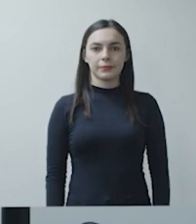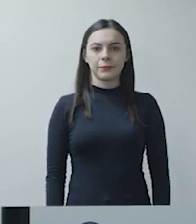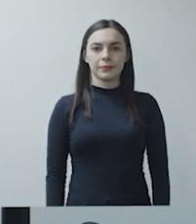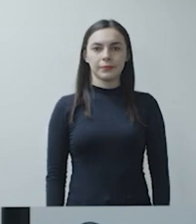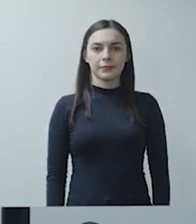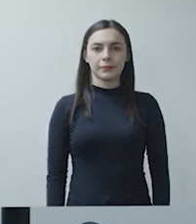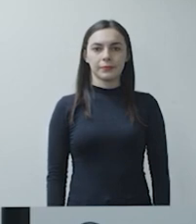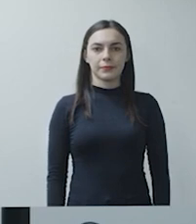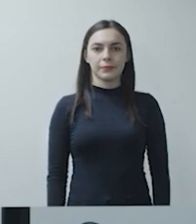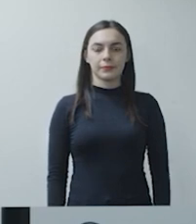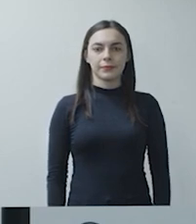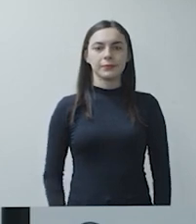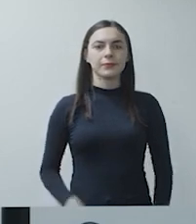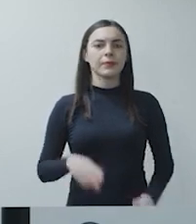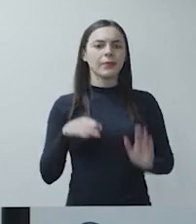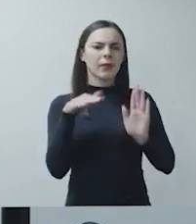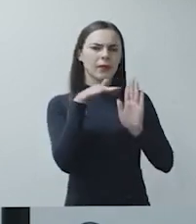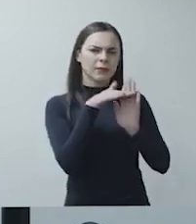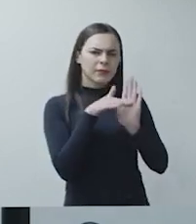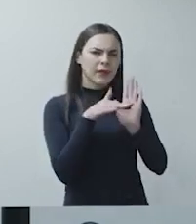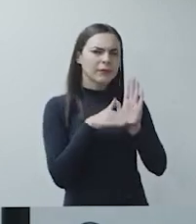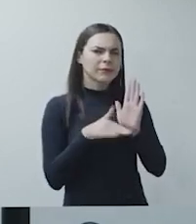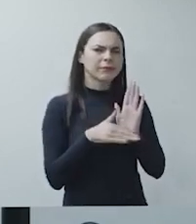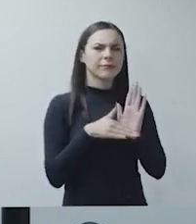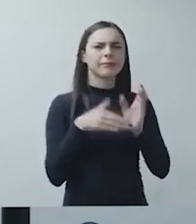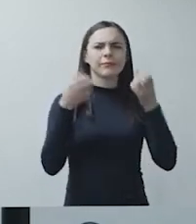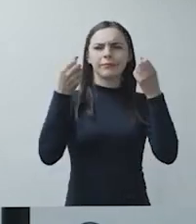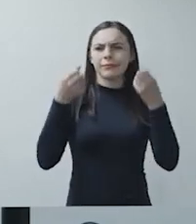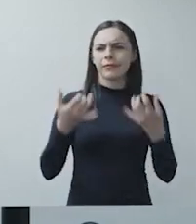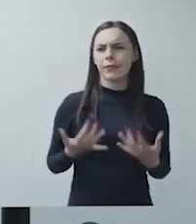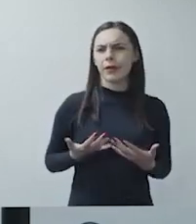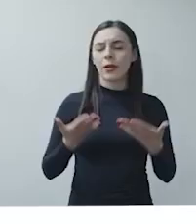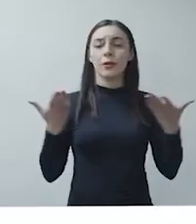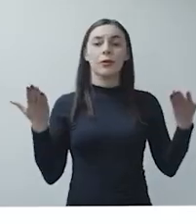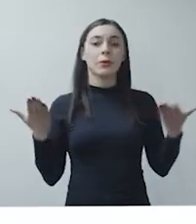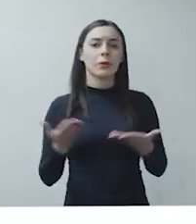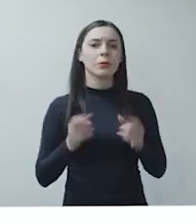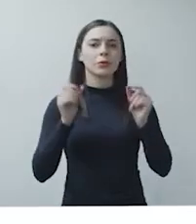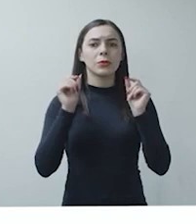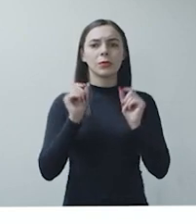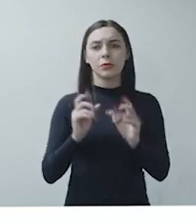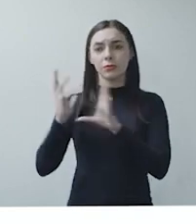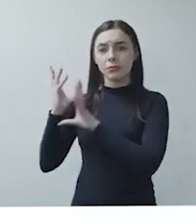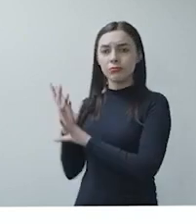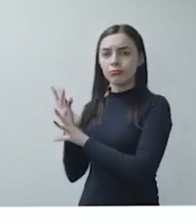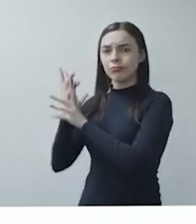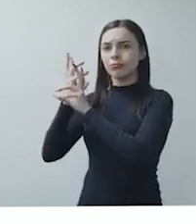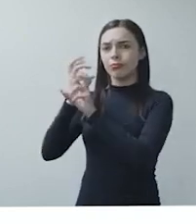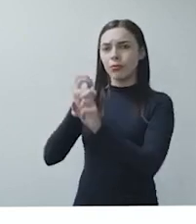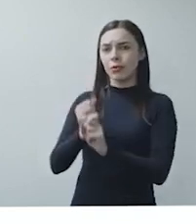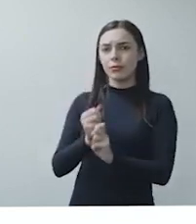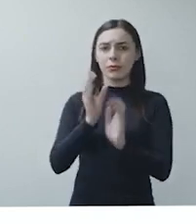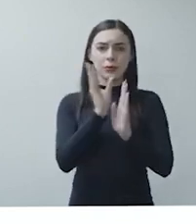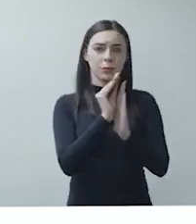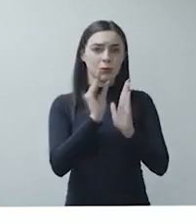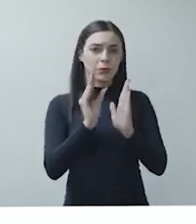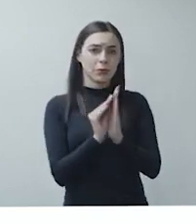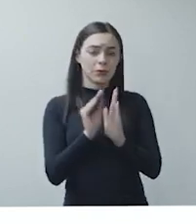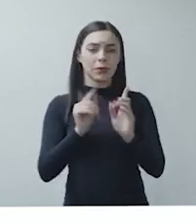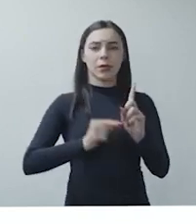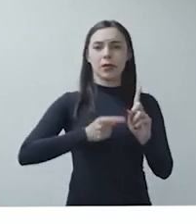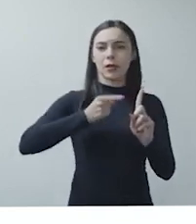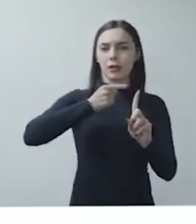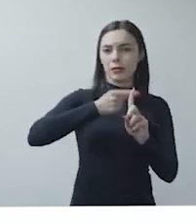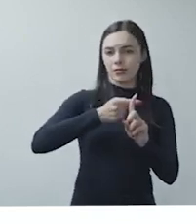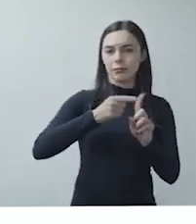Como nós falamos lá na nossa rotina, então hoje nós estamos fazendo uma revisão do conteúdo de adição